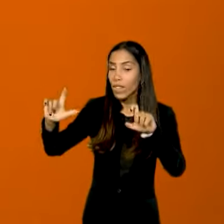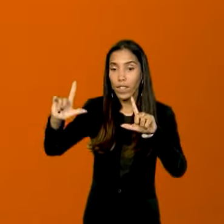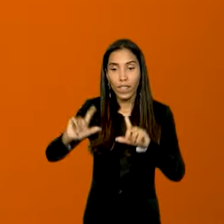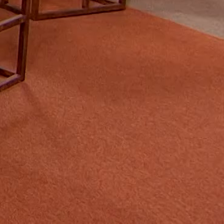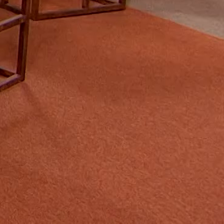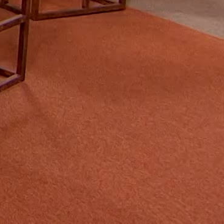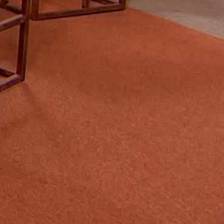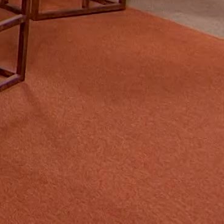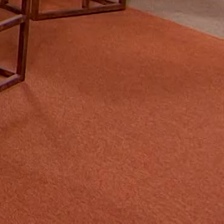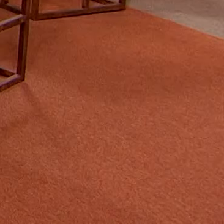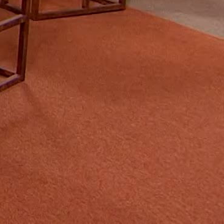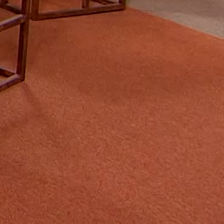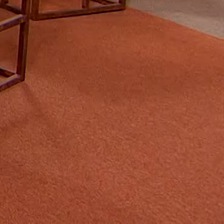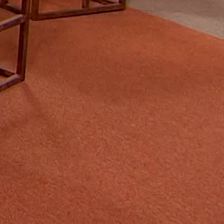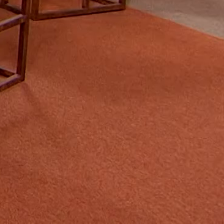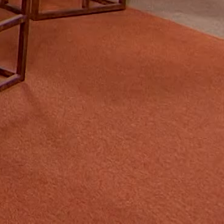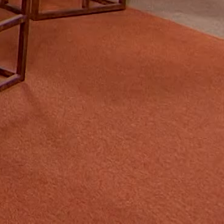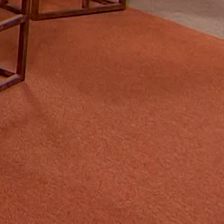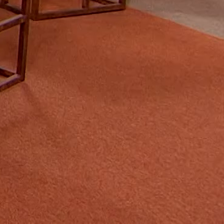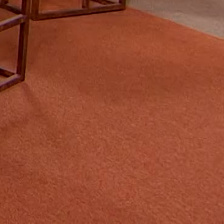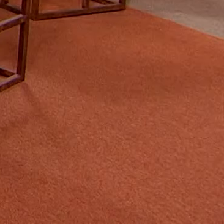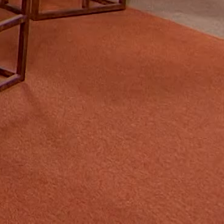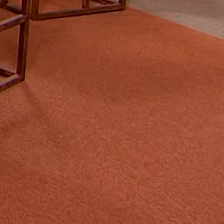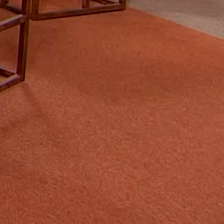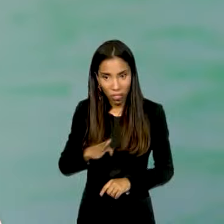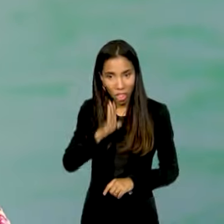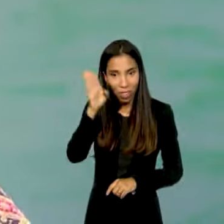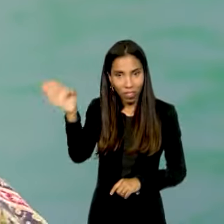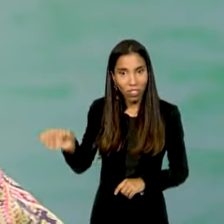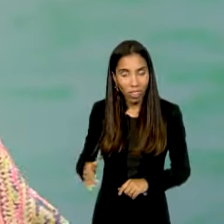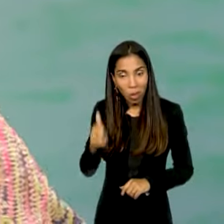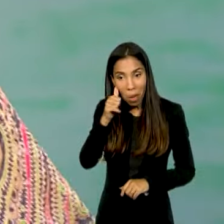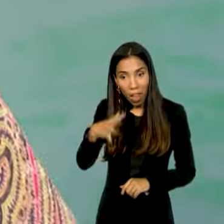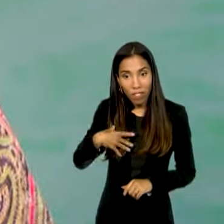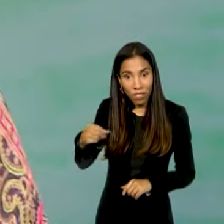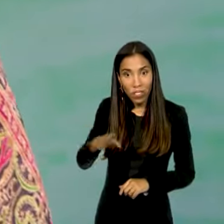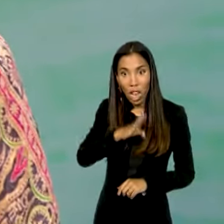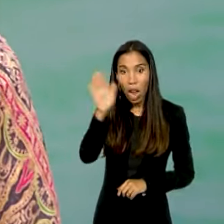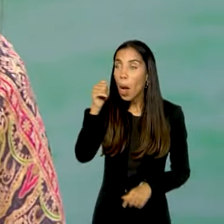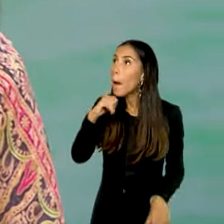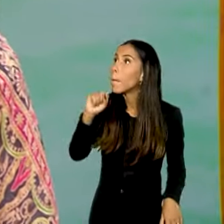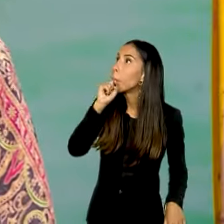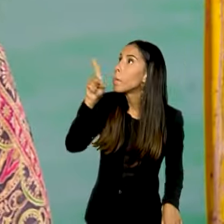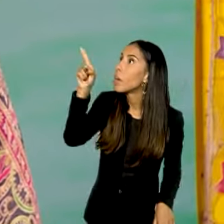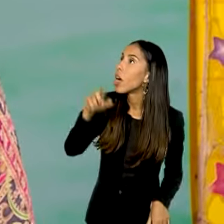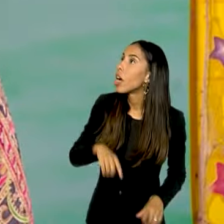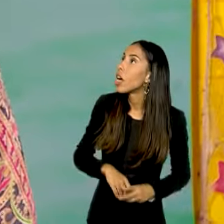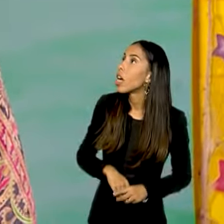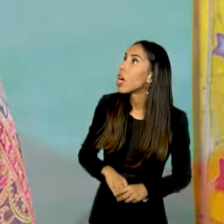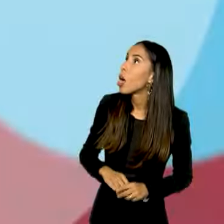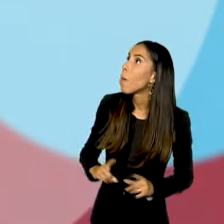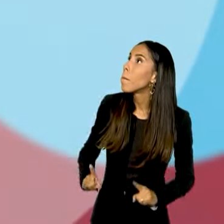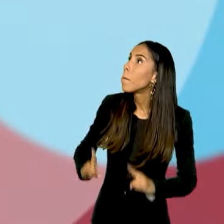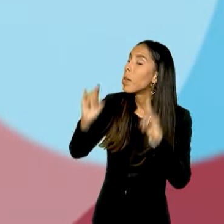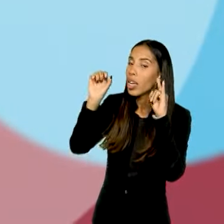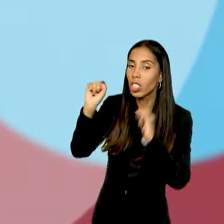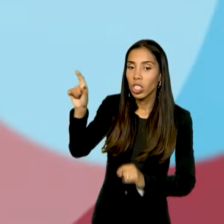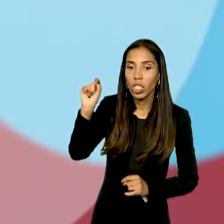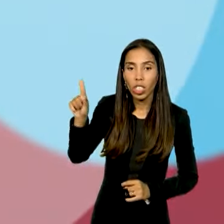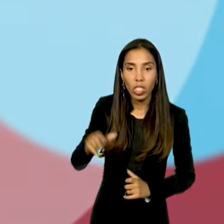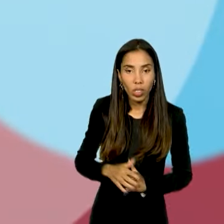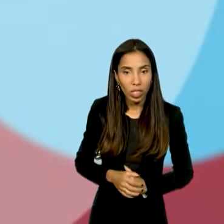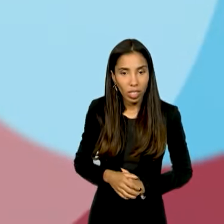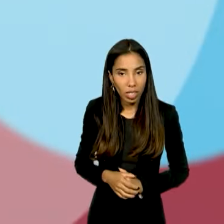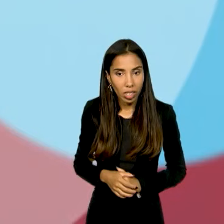Passam para tirar foto. A minha filha foi, tá? Só para te dizer. Ela é Ipanema. Foi tirar. Mamãe, não é um detetive, não é um prédio azul, era do lado do colégio